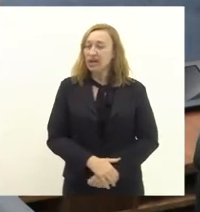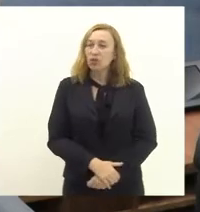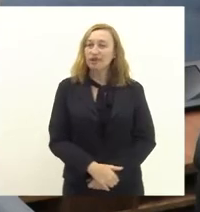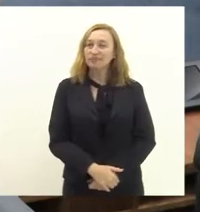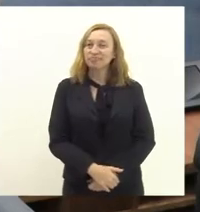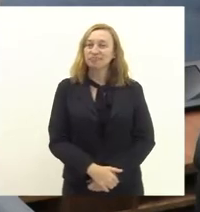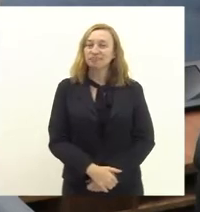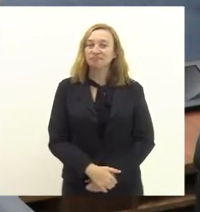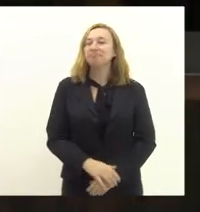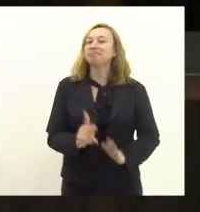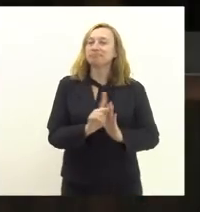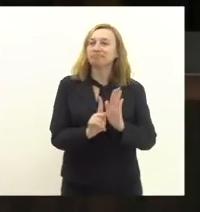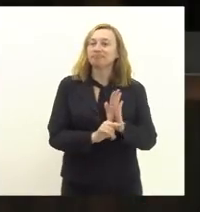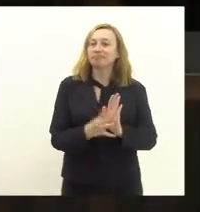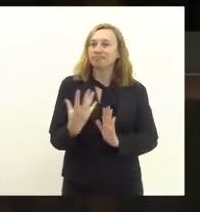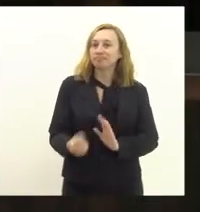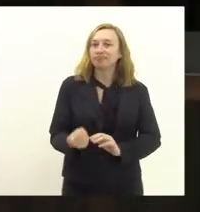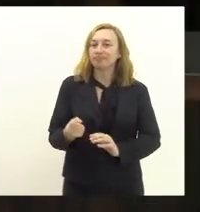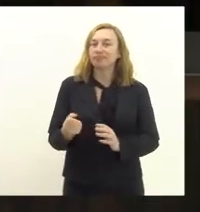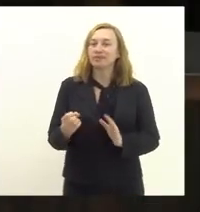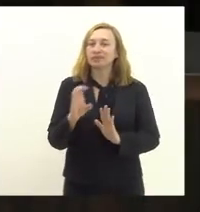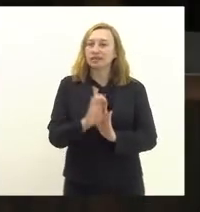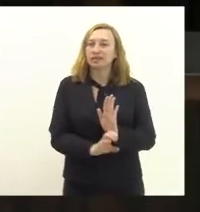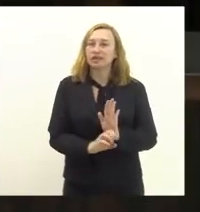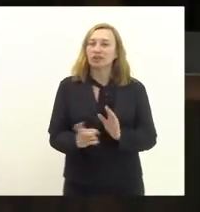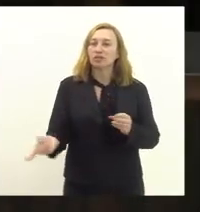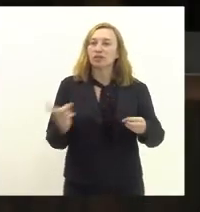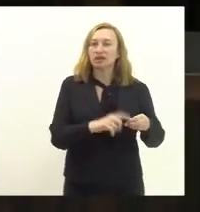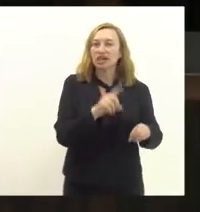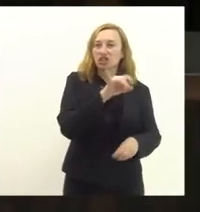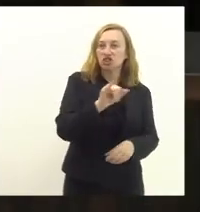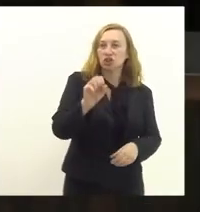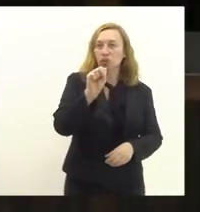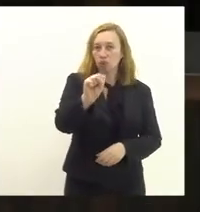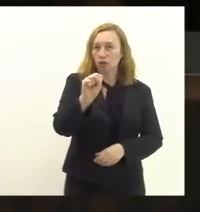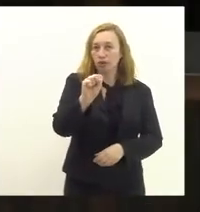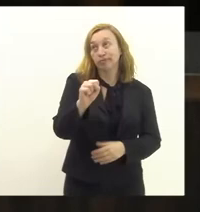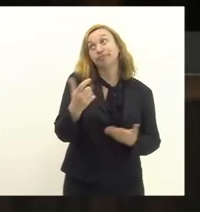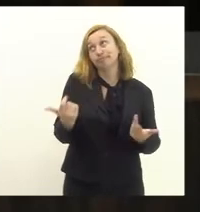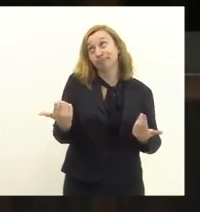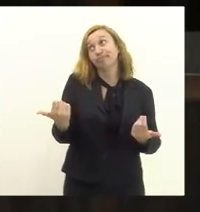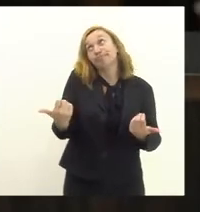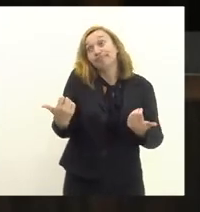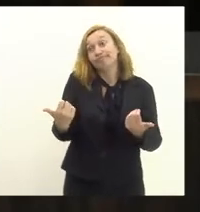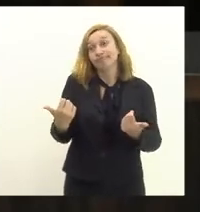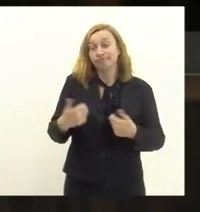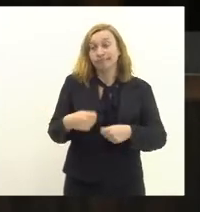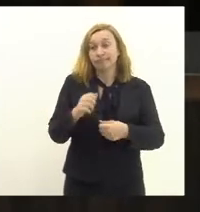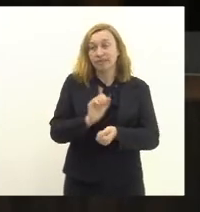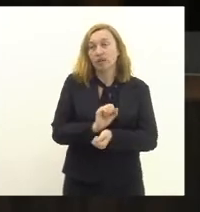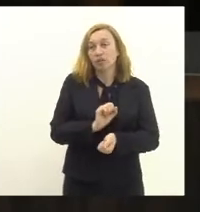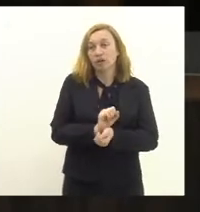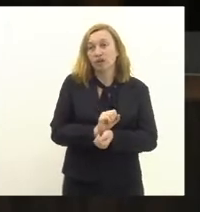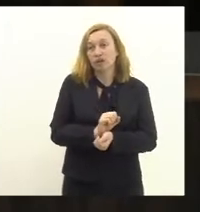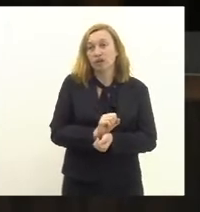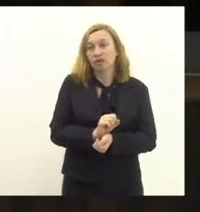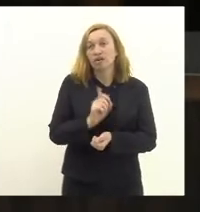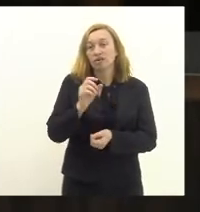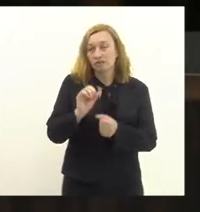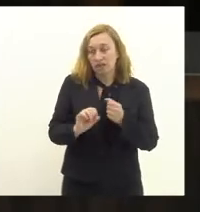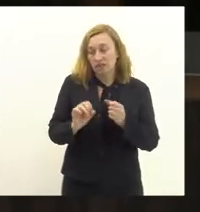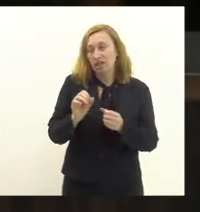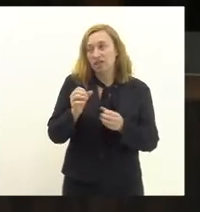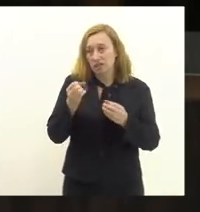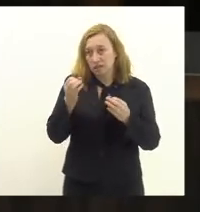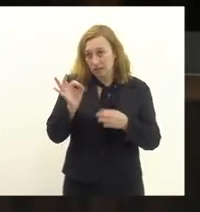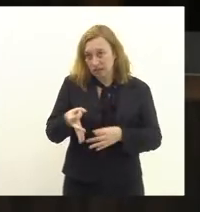Então, o projeto recebeu emendas, vai retornar no dia 8. Não tem jeito, tem que ser assim. Para a gente fazer a coisa direitinho, para